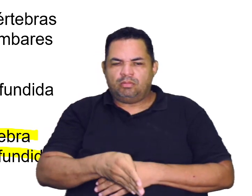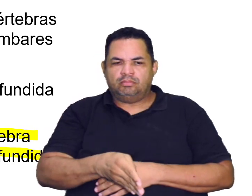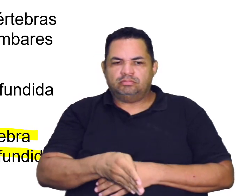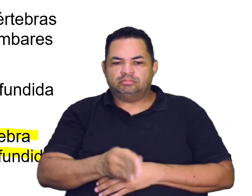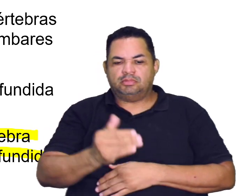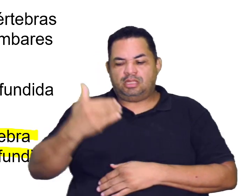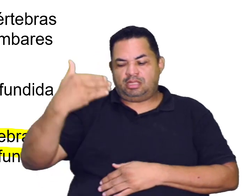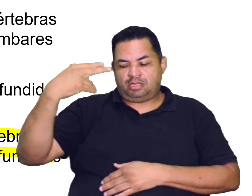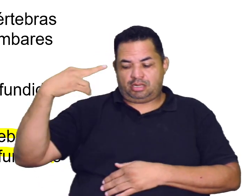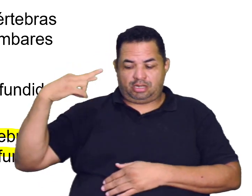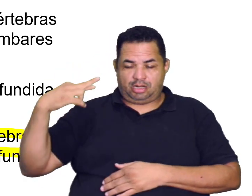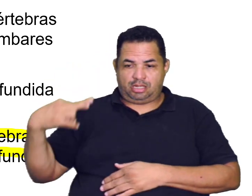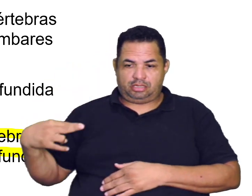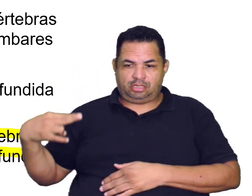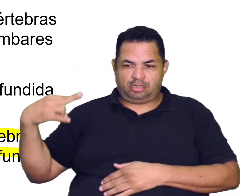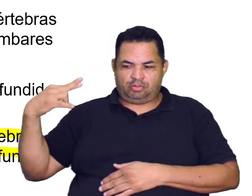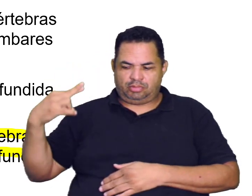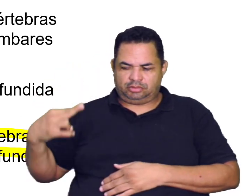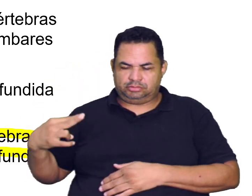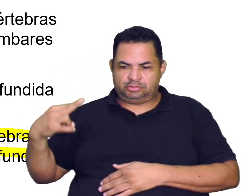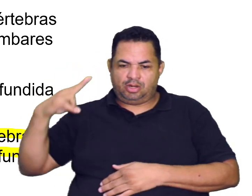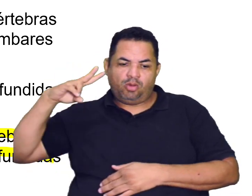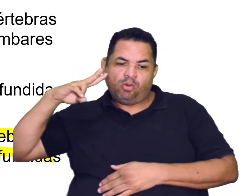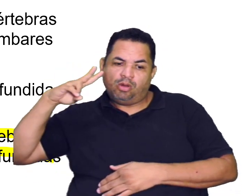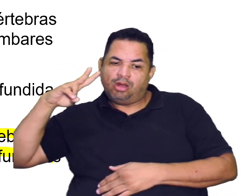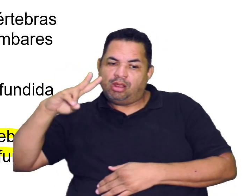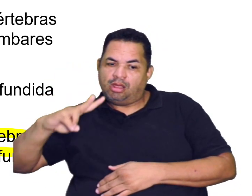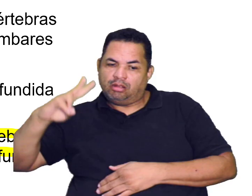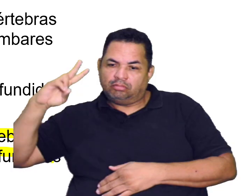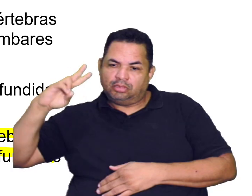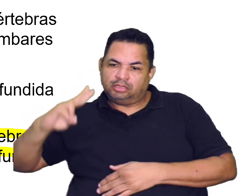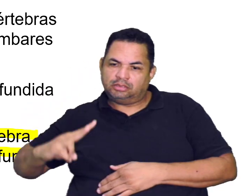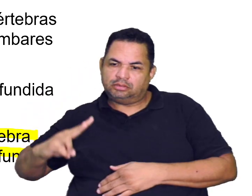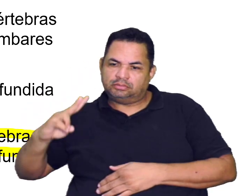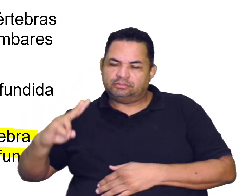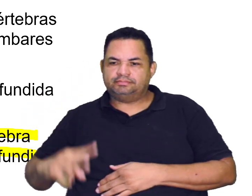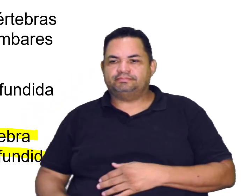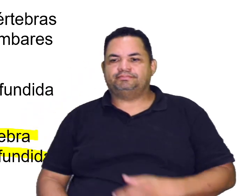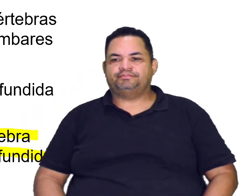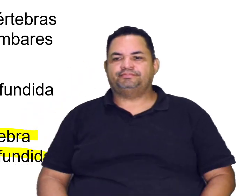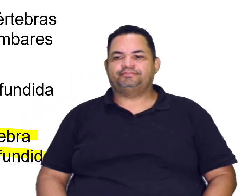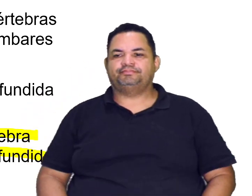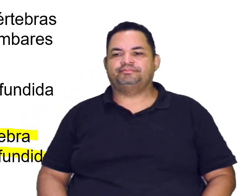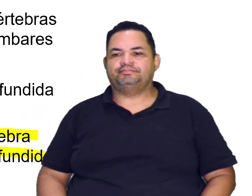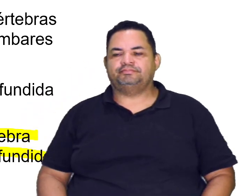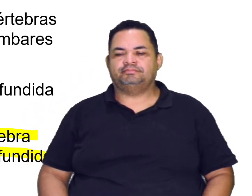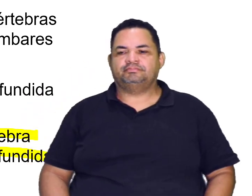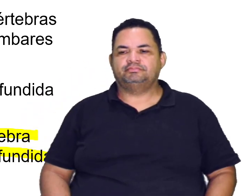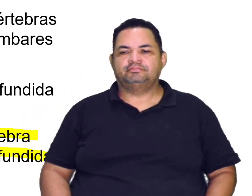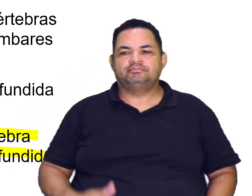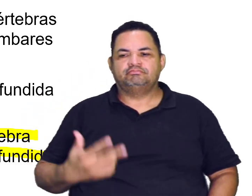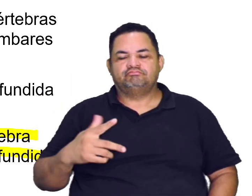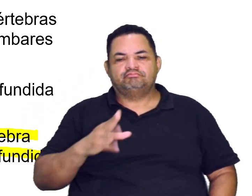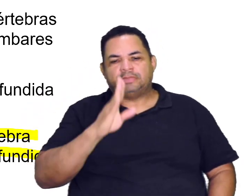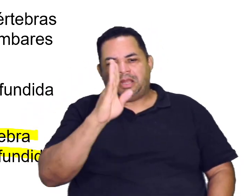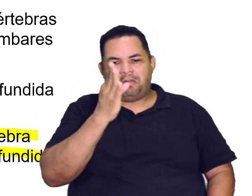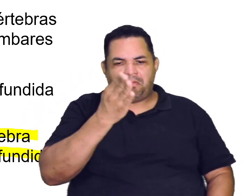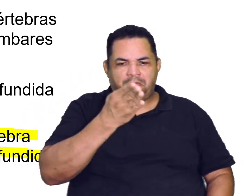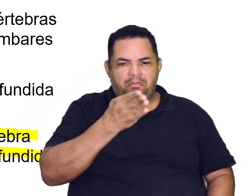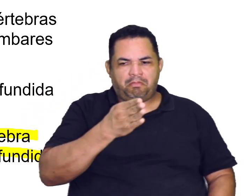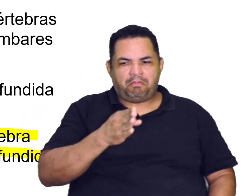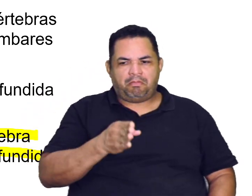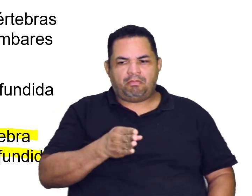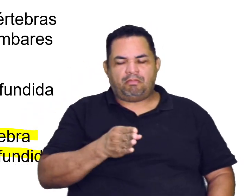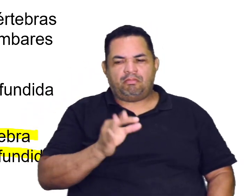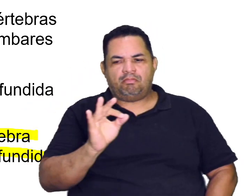você lateralmente, seria assim que a professora Iris veria a sua coluna, tá? Se não há nenhum desvio, se não há